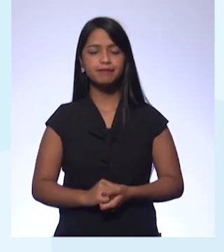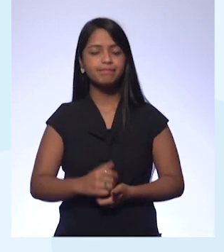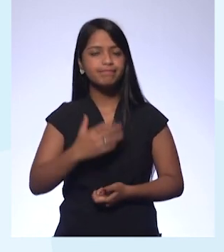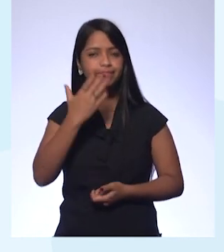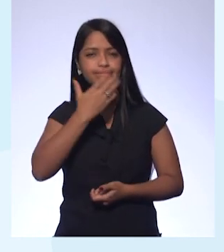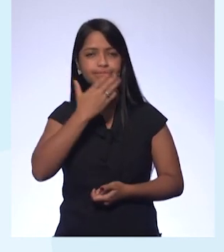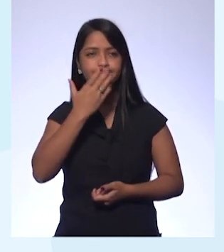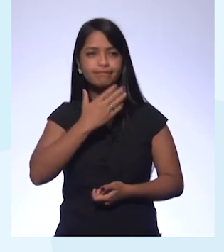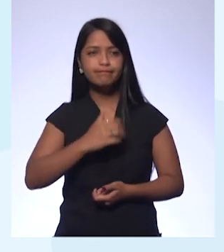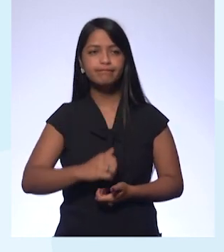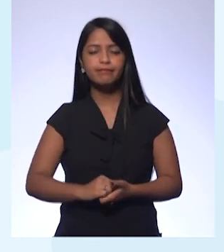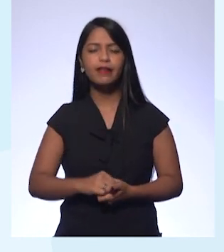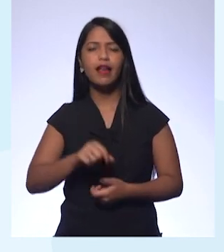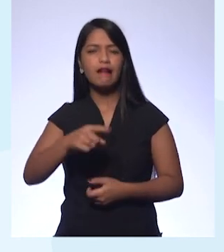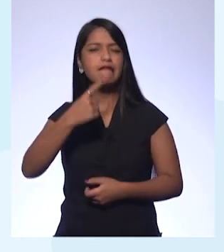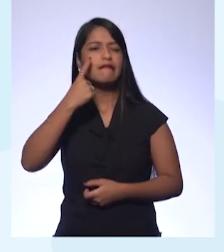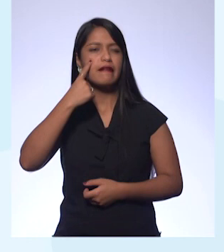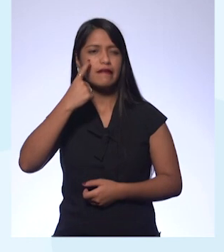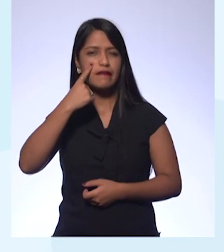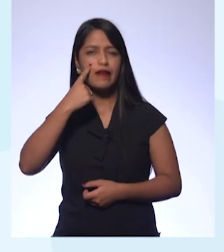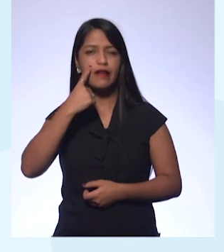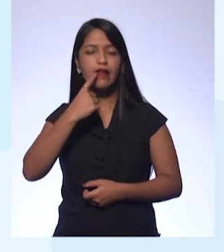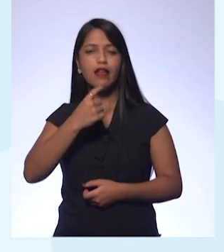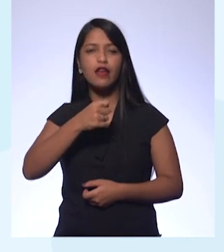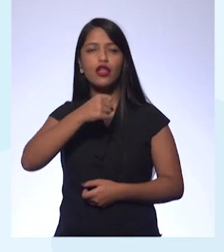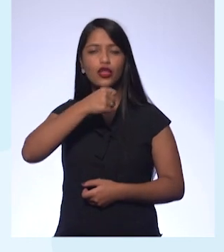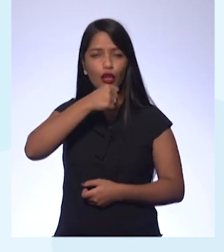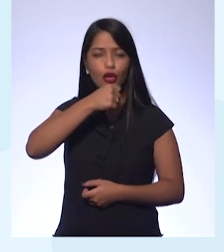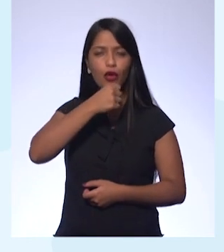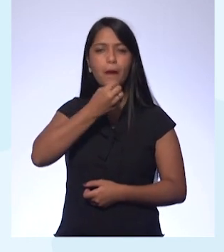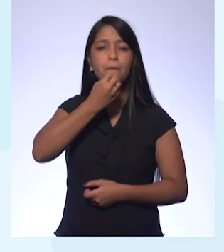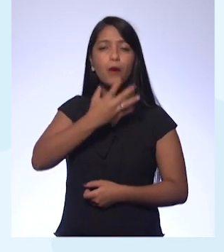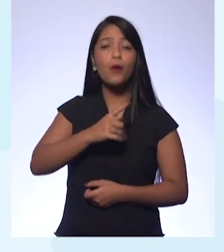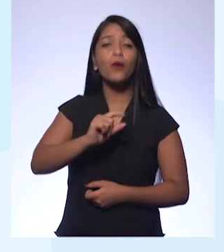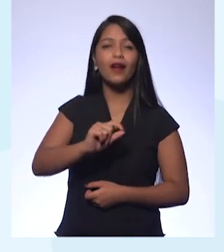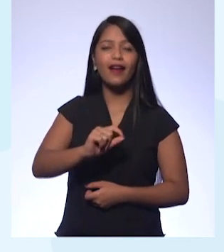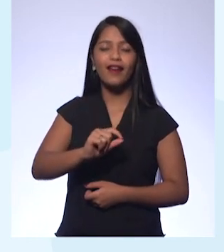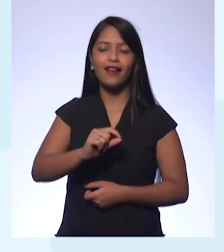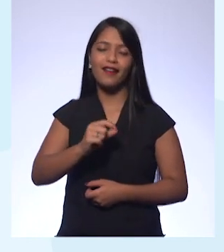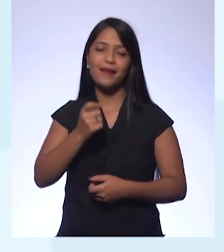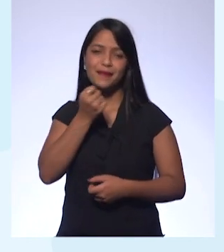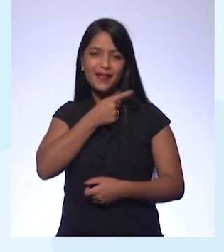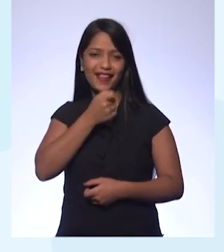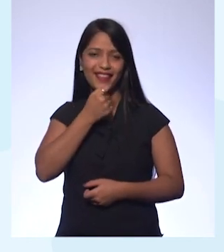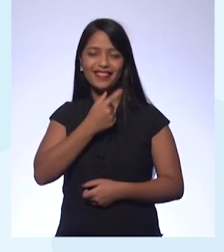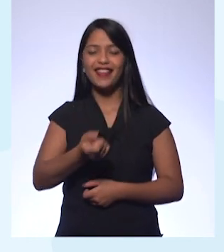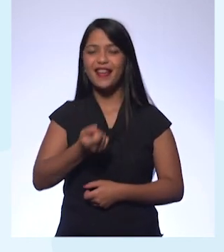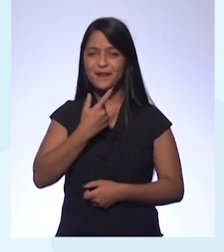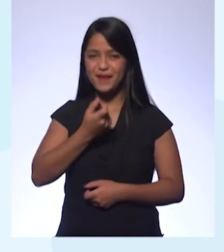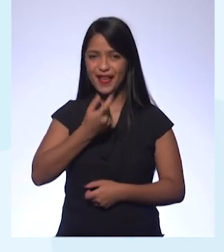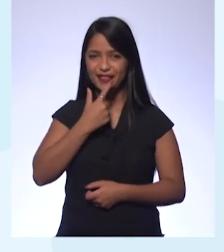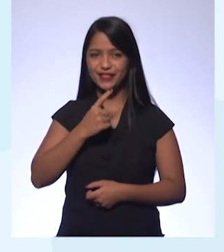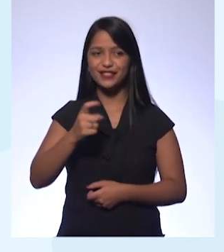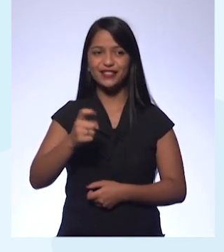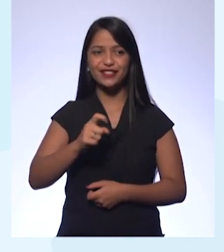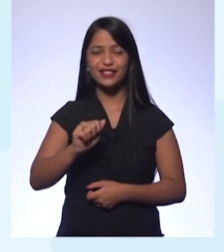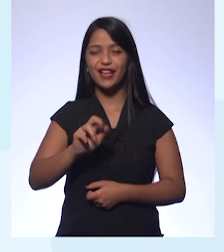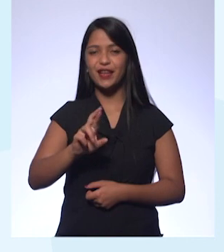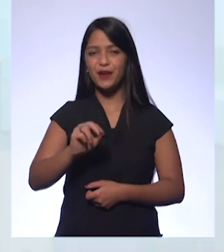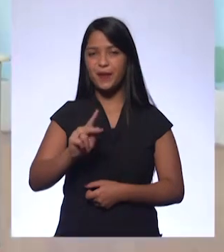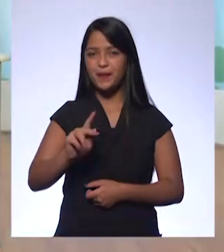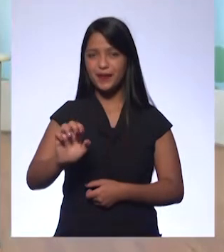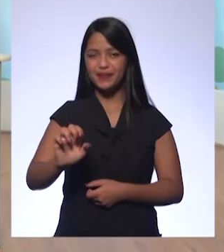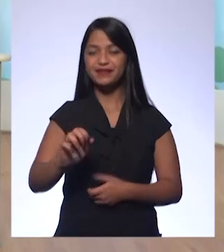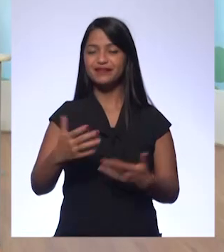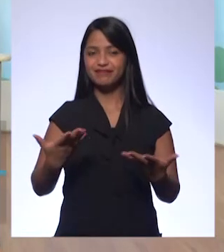ver. Ele vai Ver ver o que é o que é bom. bom para tosse. Isso está Aí, o que é bom para pequenininha. tosse? Xarope. Também tem uma sacada ótima aí,